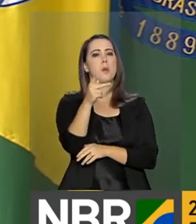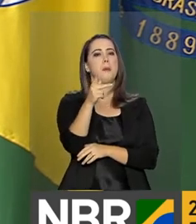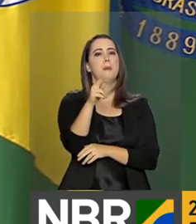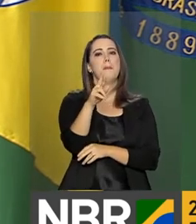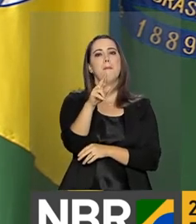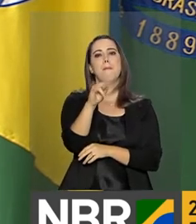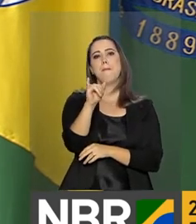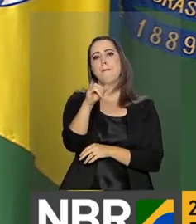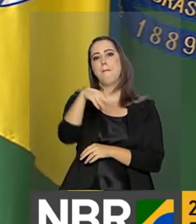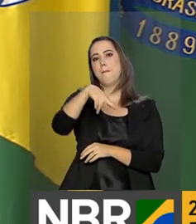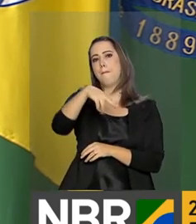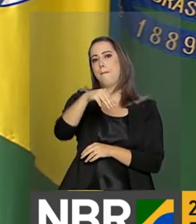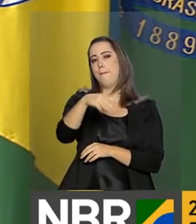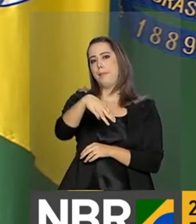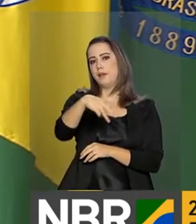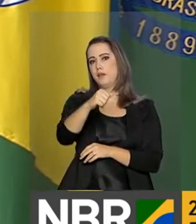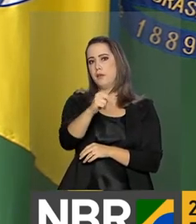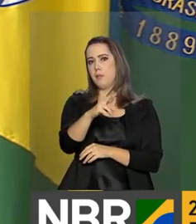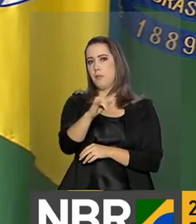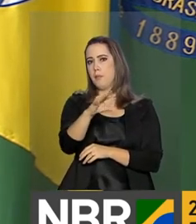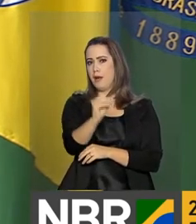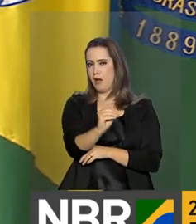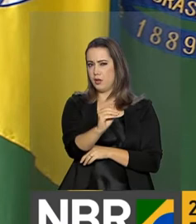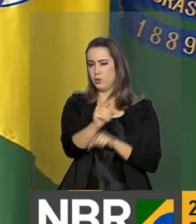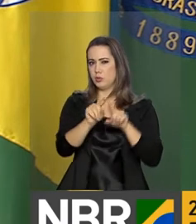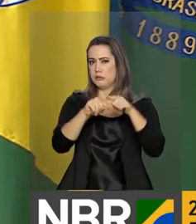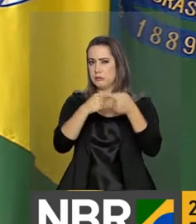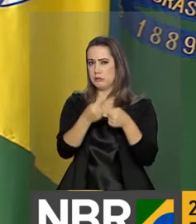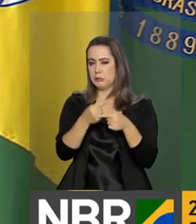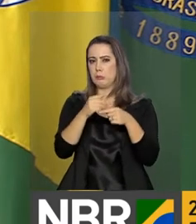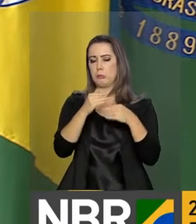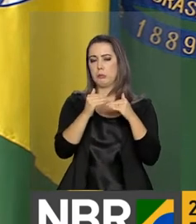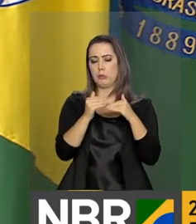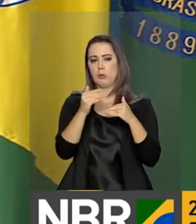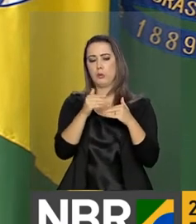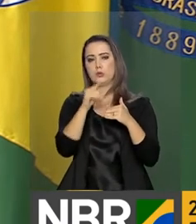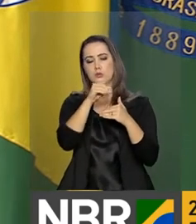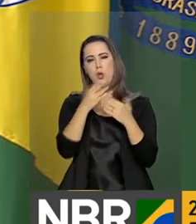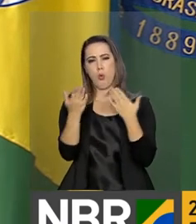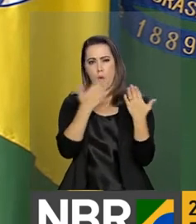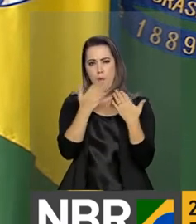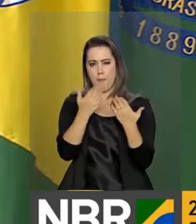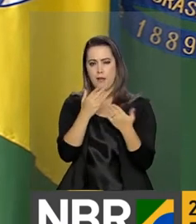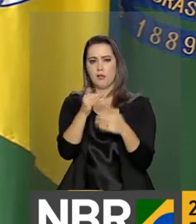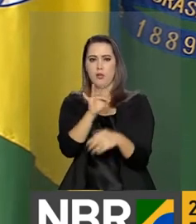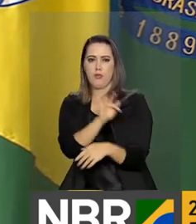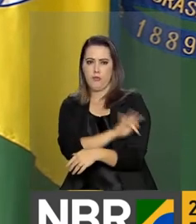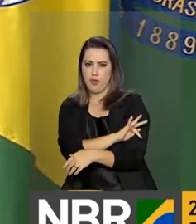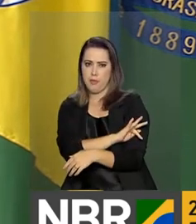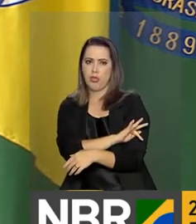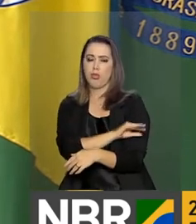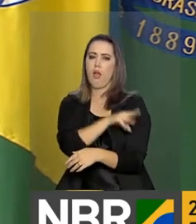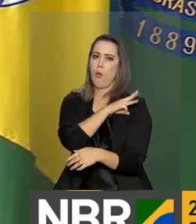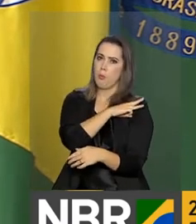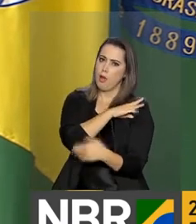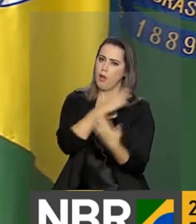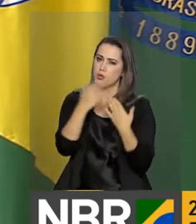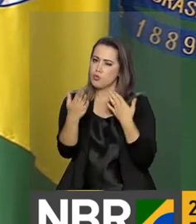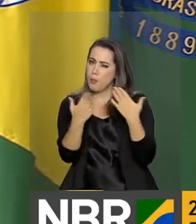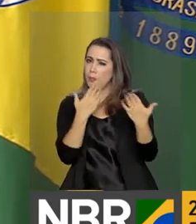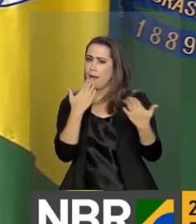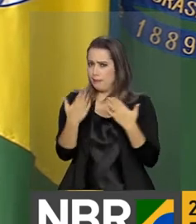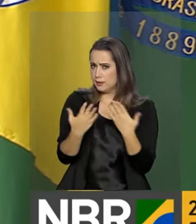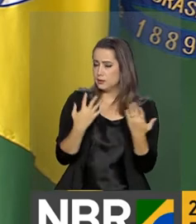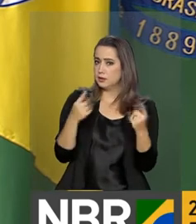e você tinha uma especialização no chamado curso colegial. Antigamente tinha o curso clássico e o curso científico, não é? Se você fosse para as ciências